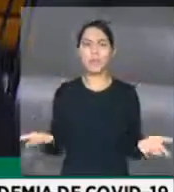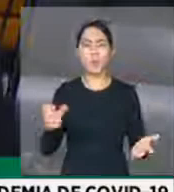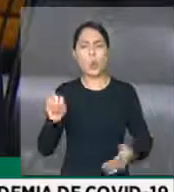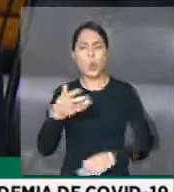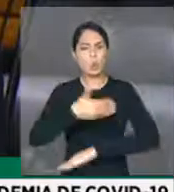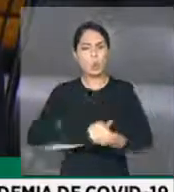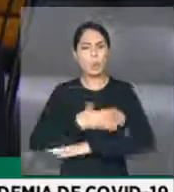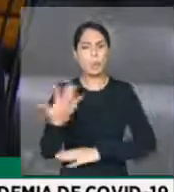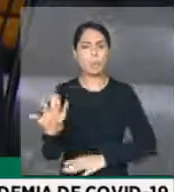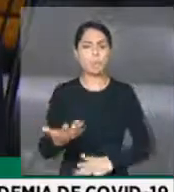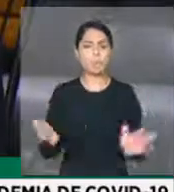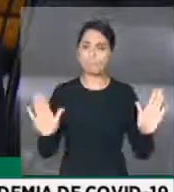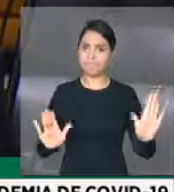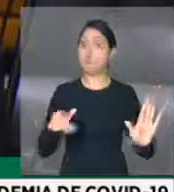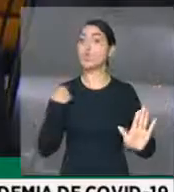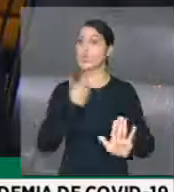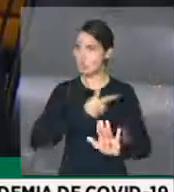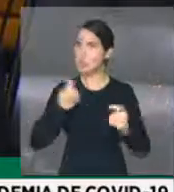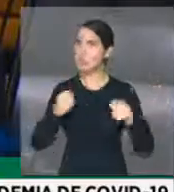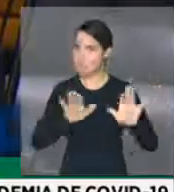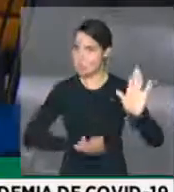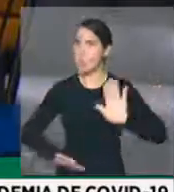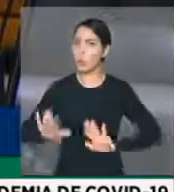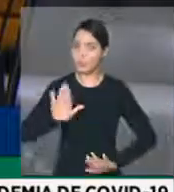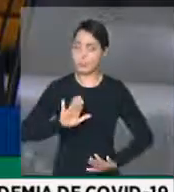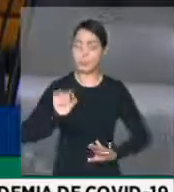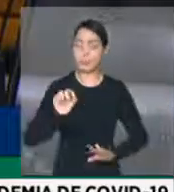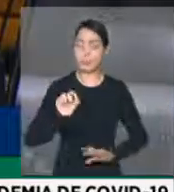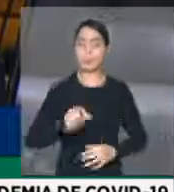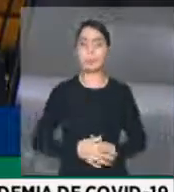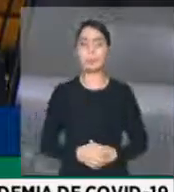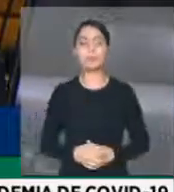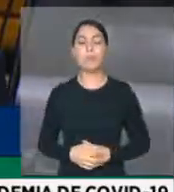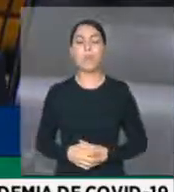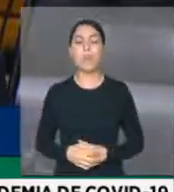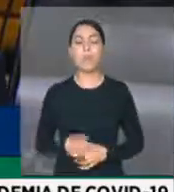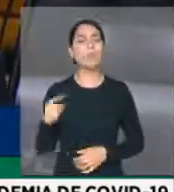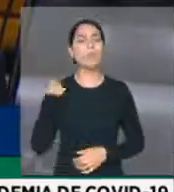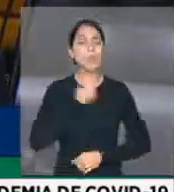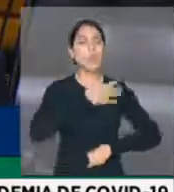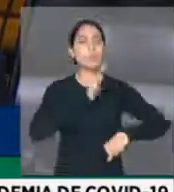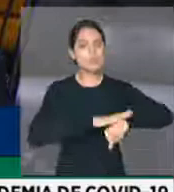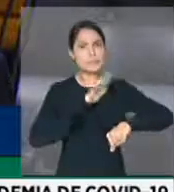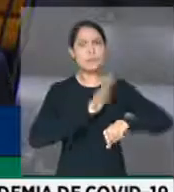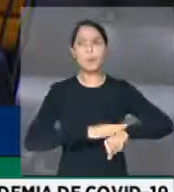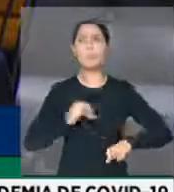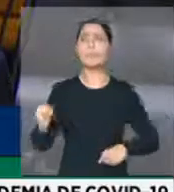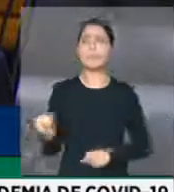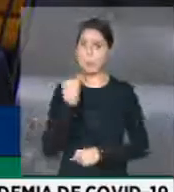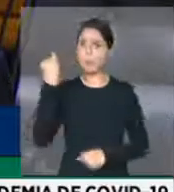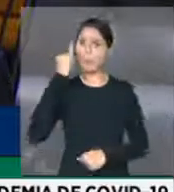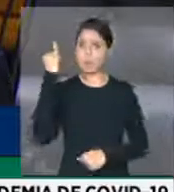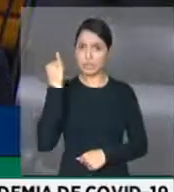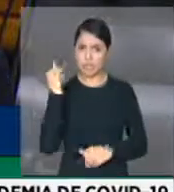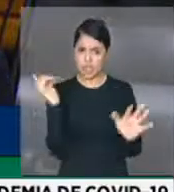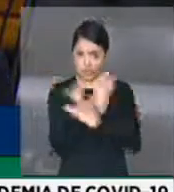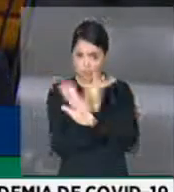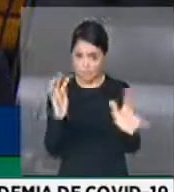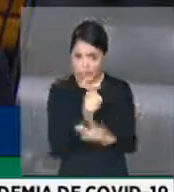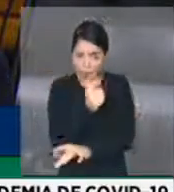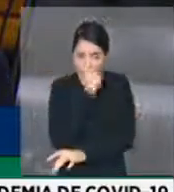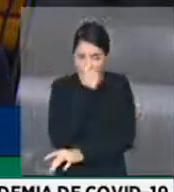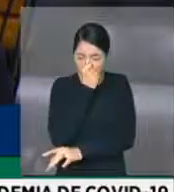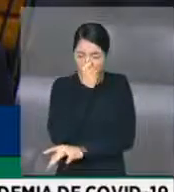É claro que nós somos sensatos, é claro que nós estamos num momento importante e que vamos evitar aglomerações, que